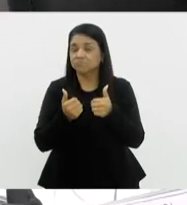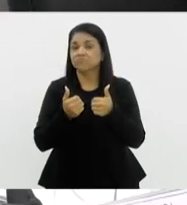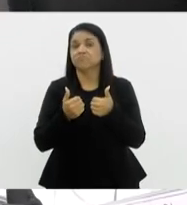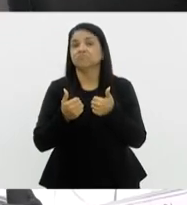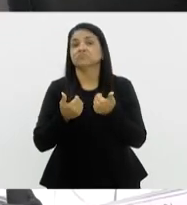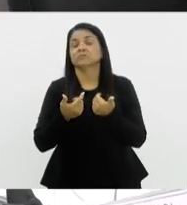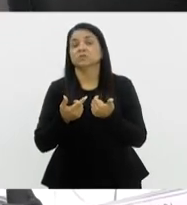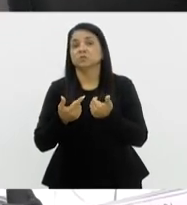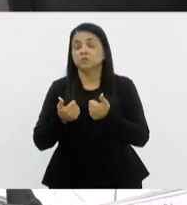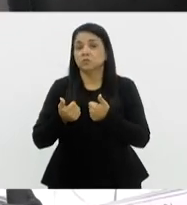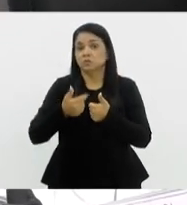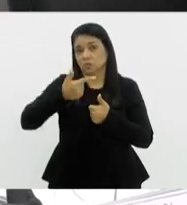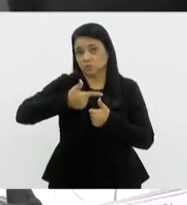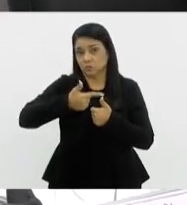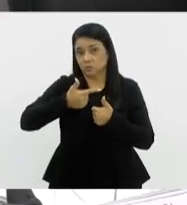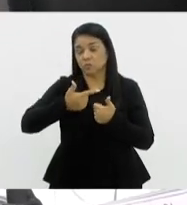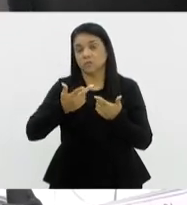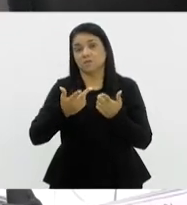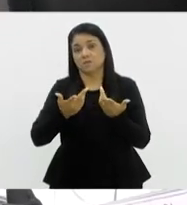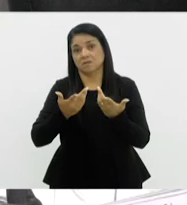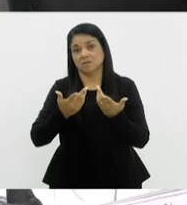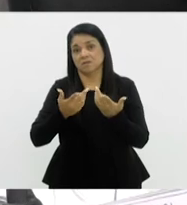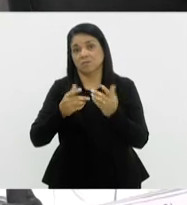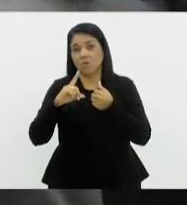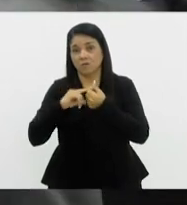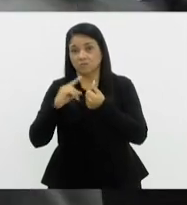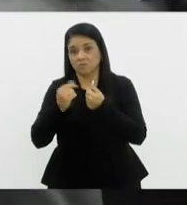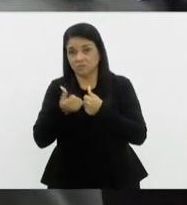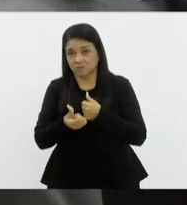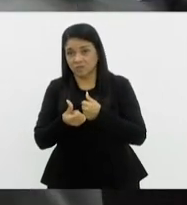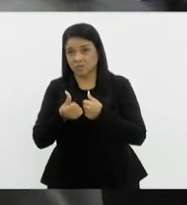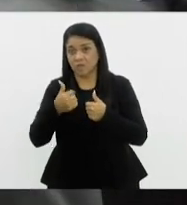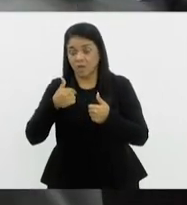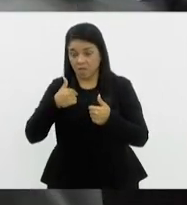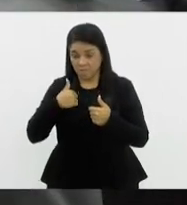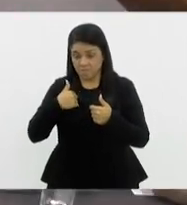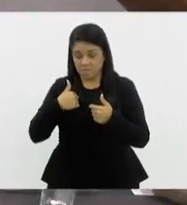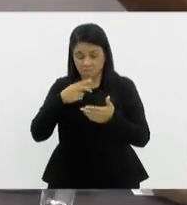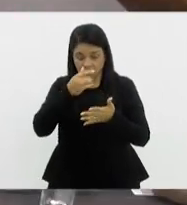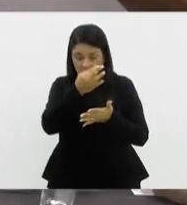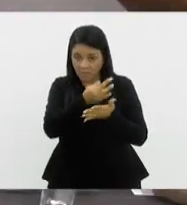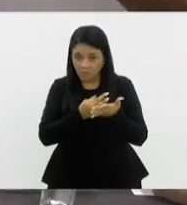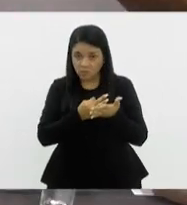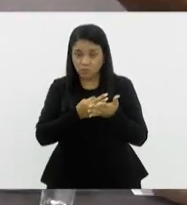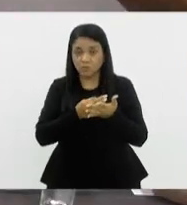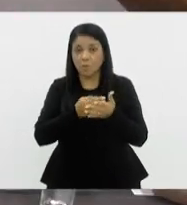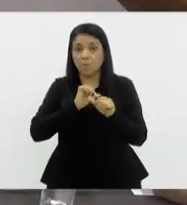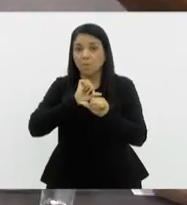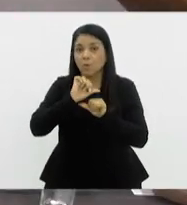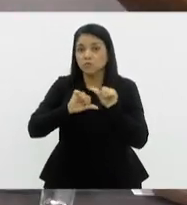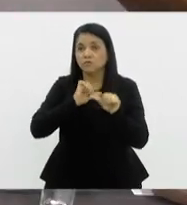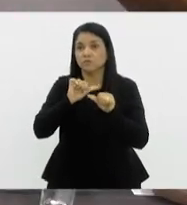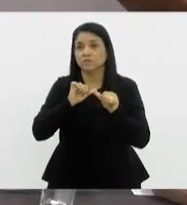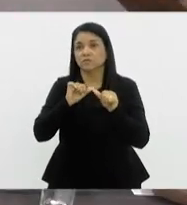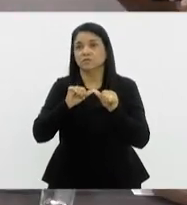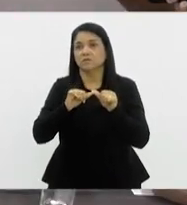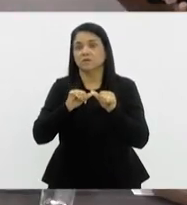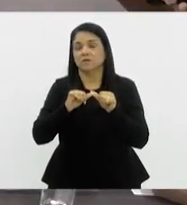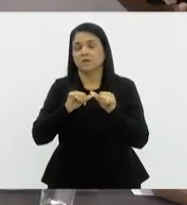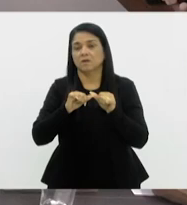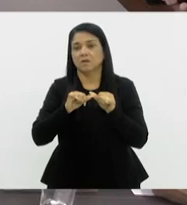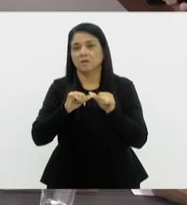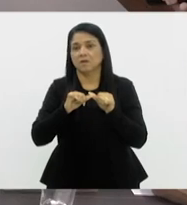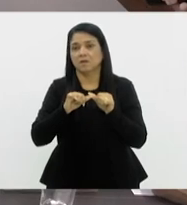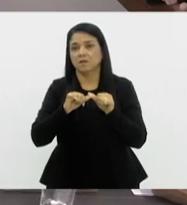supressiva suprimindo o artigo 6º. Não, é que na minha está modificativa, então está errado aqui. Não, é supressiva aqui, ó, emenda supressiva número 1. Não,